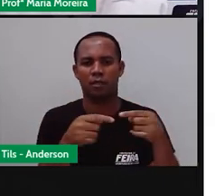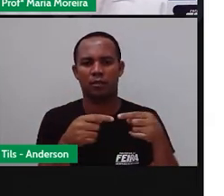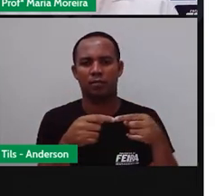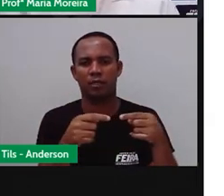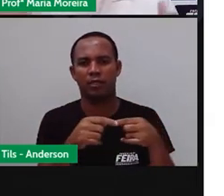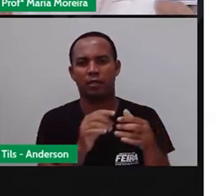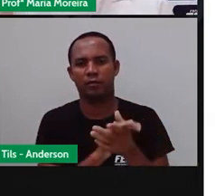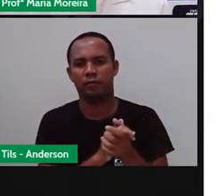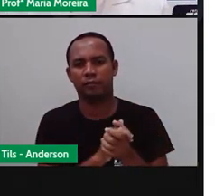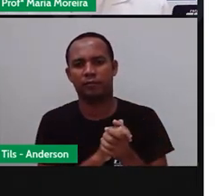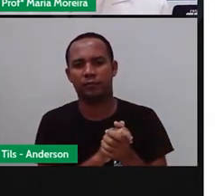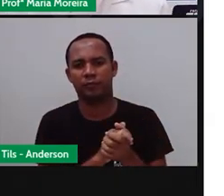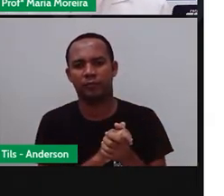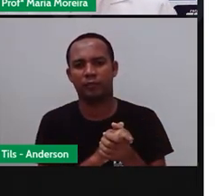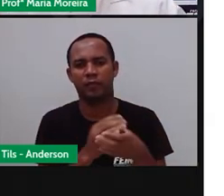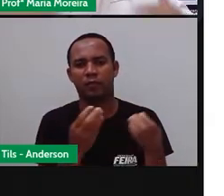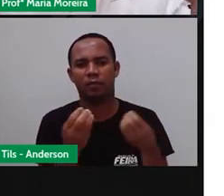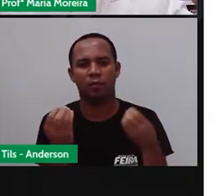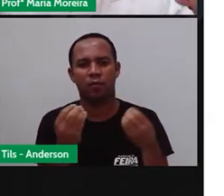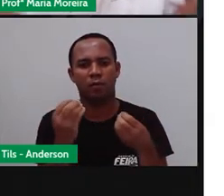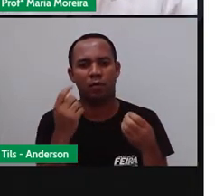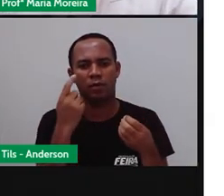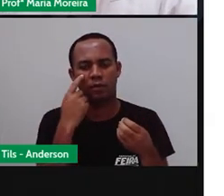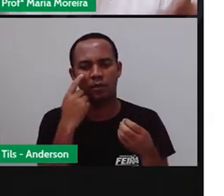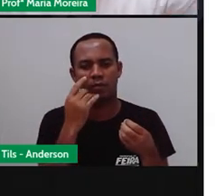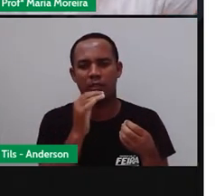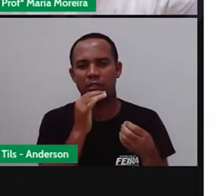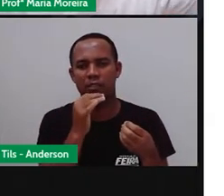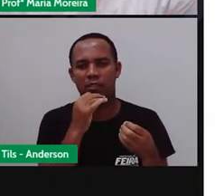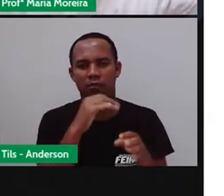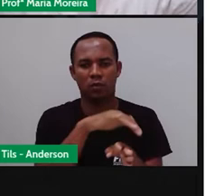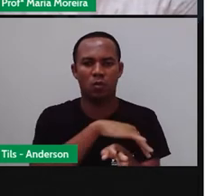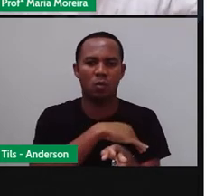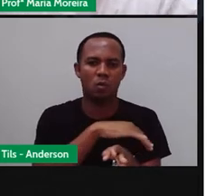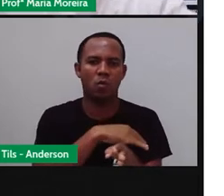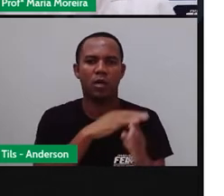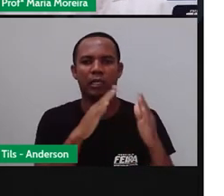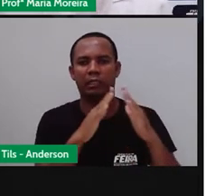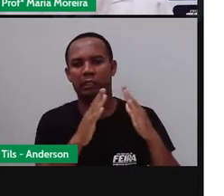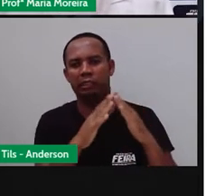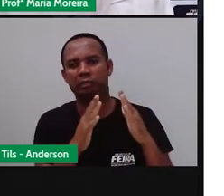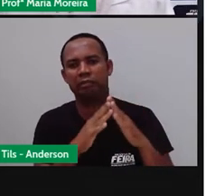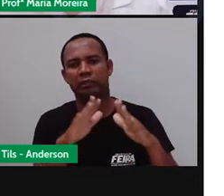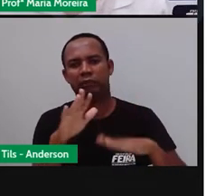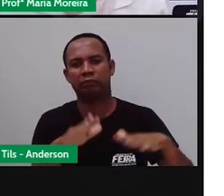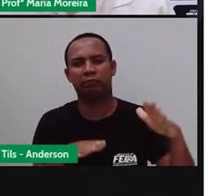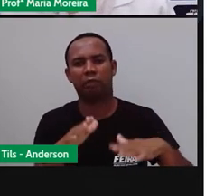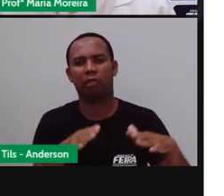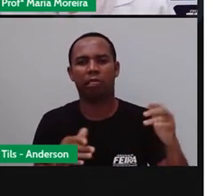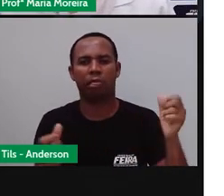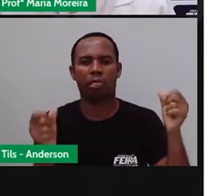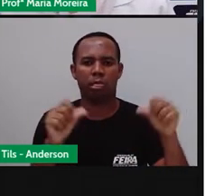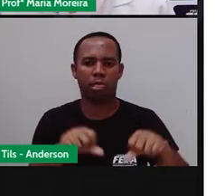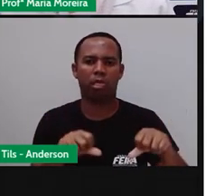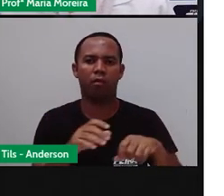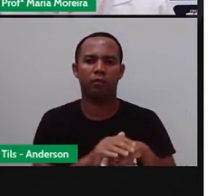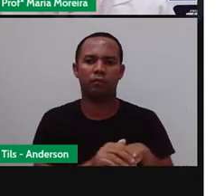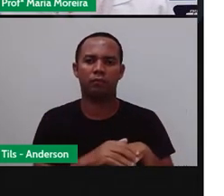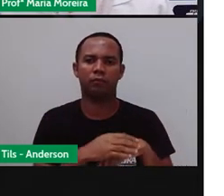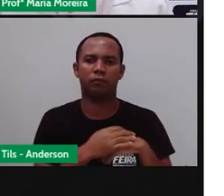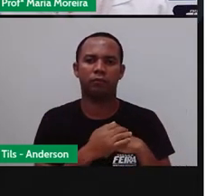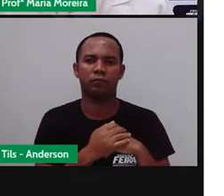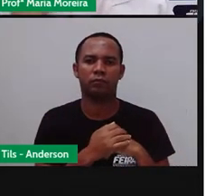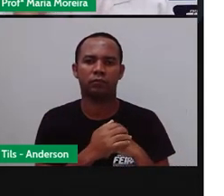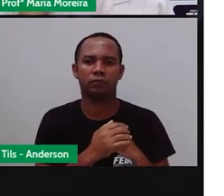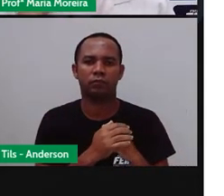vocês, que as casas estavam inundadas, as ruas estavam inundadas e a água tinha subido? Foi justamente por não ter para onde escorrer,